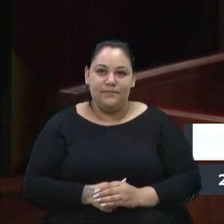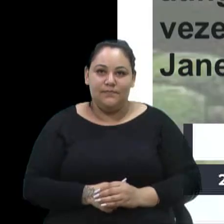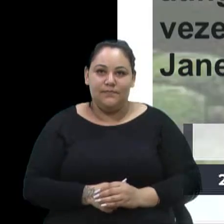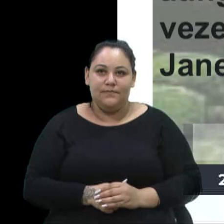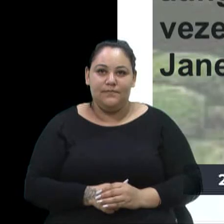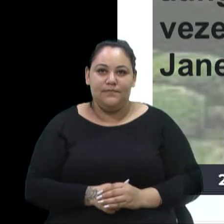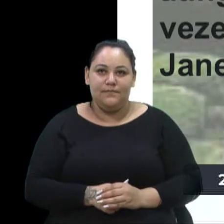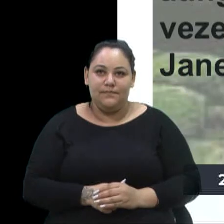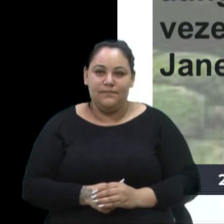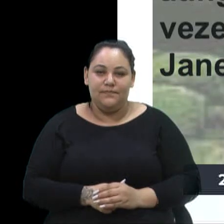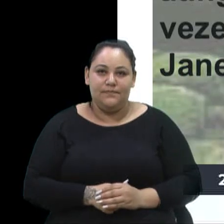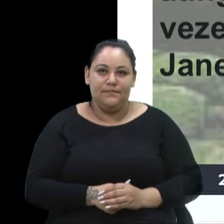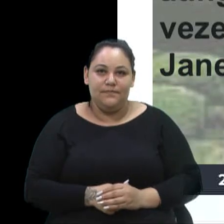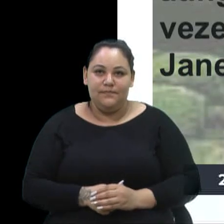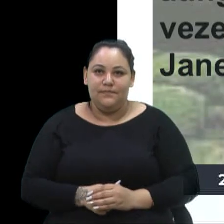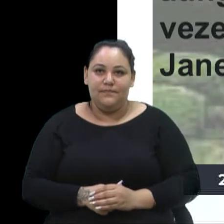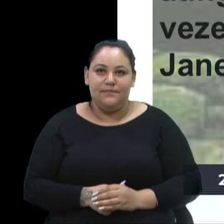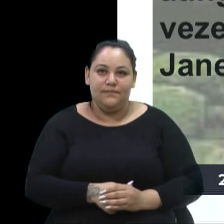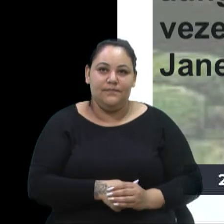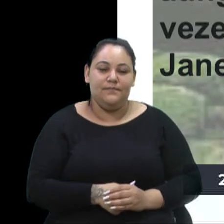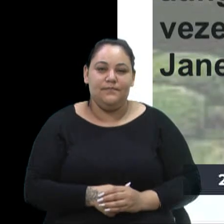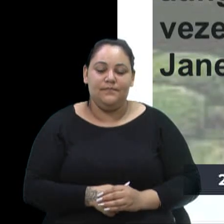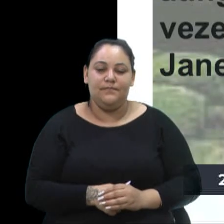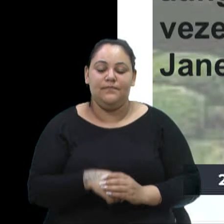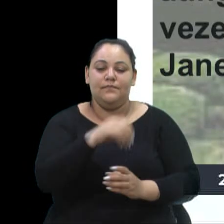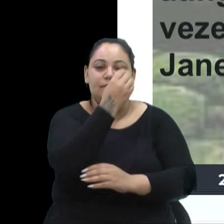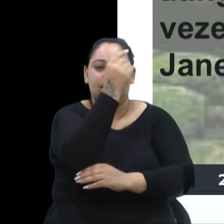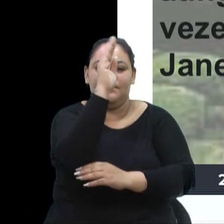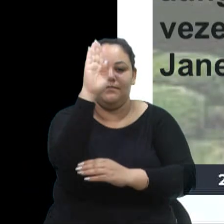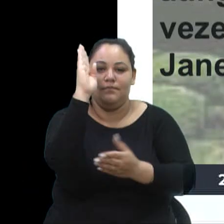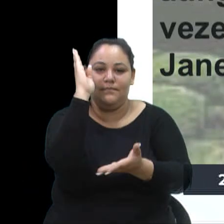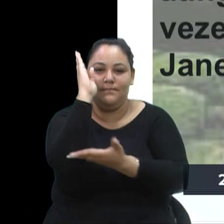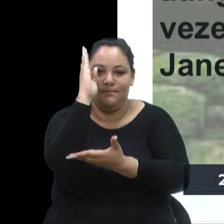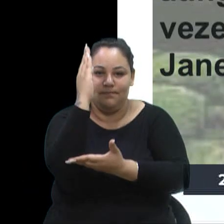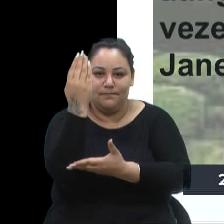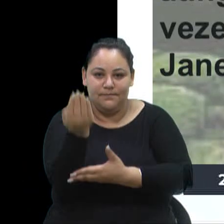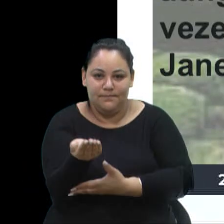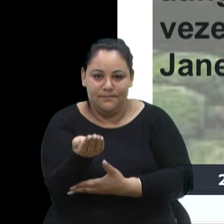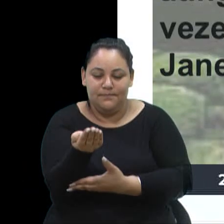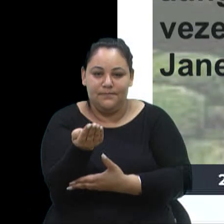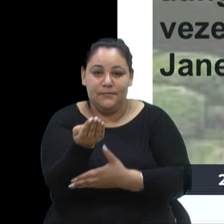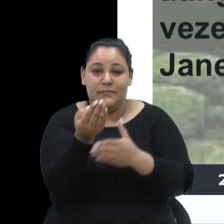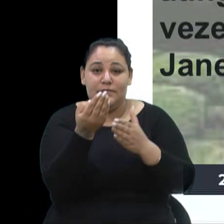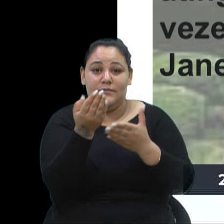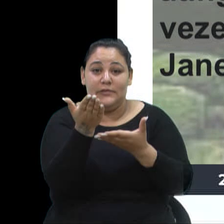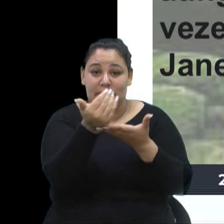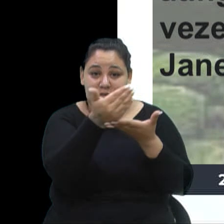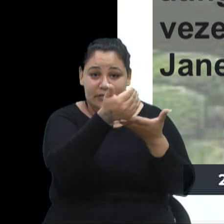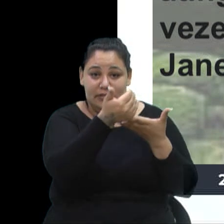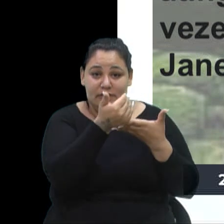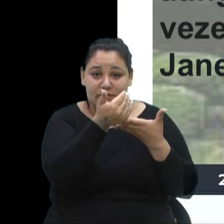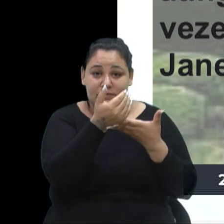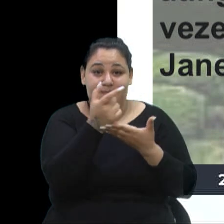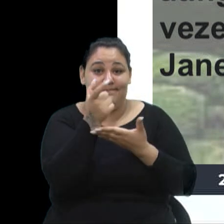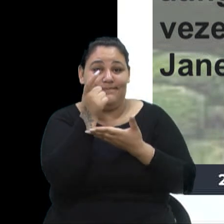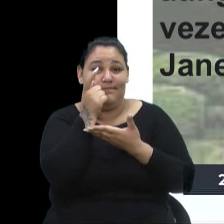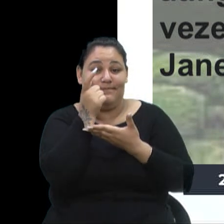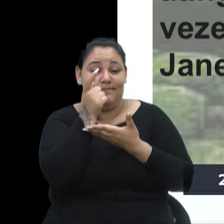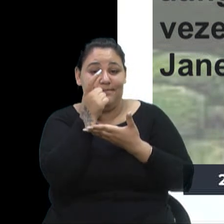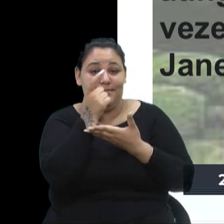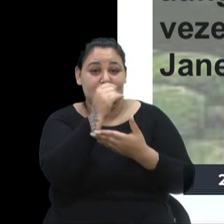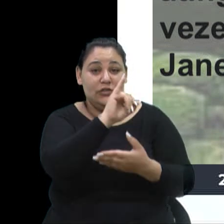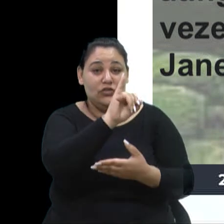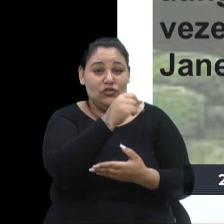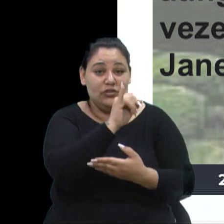Desmatamentos. Dados do sistema alertam, apontaram de que de janeiro